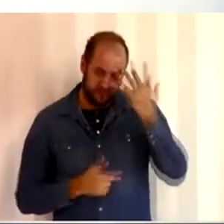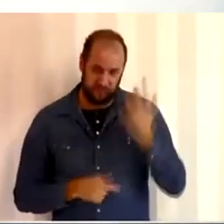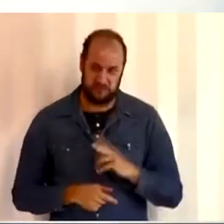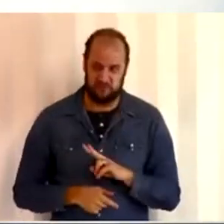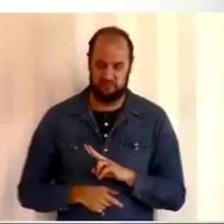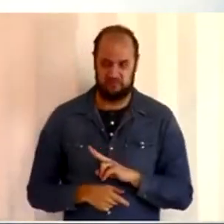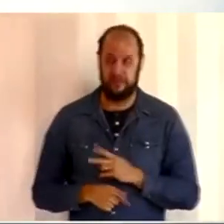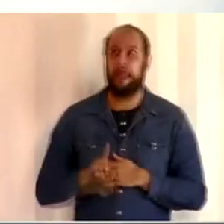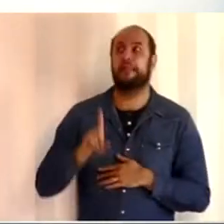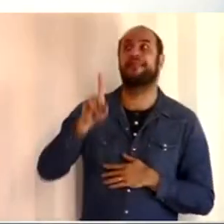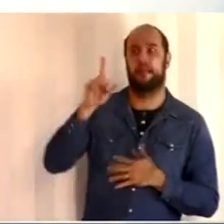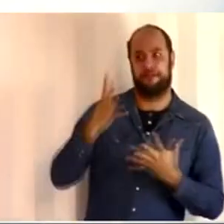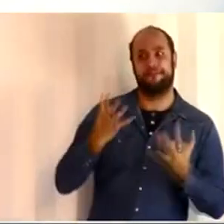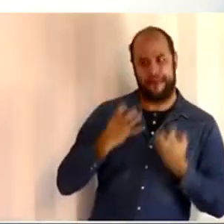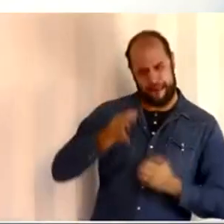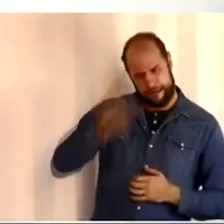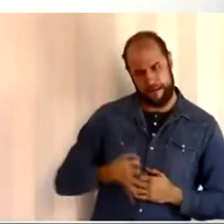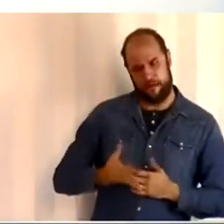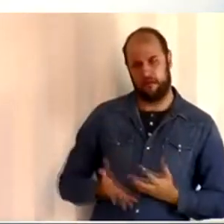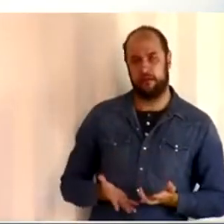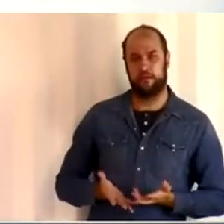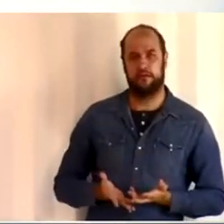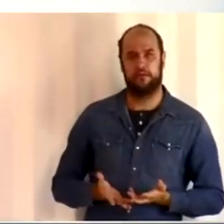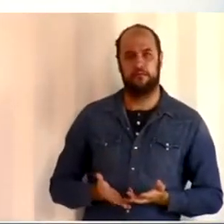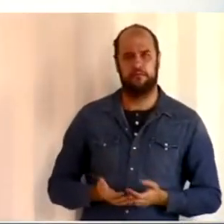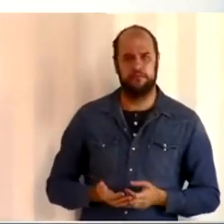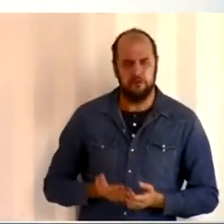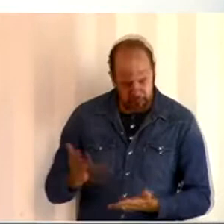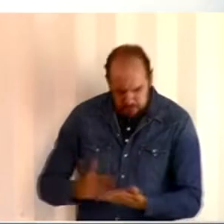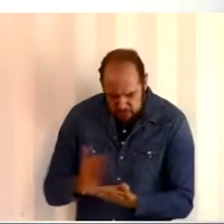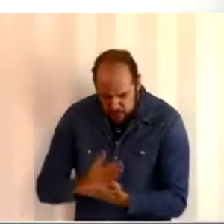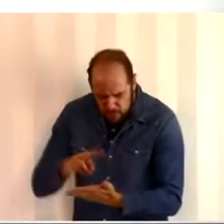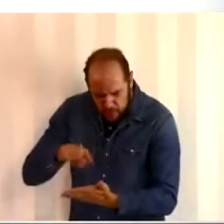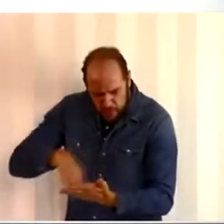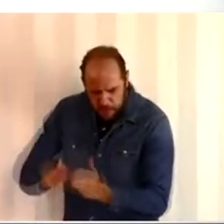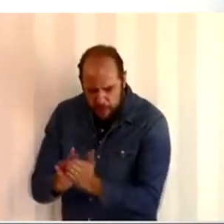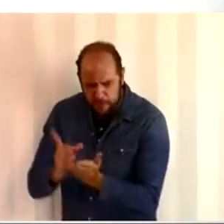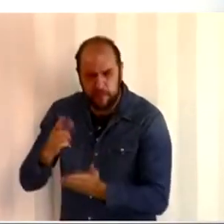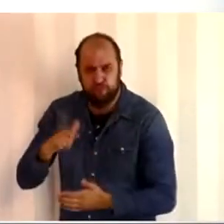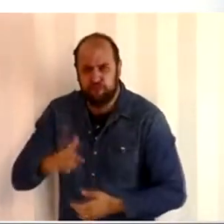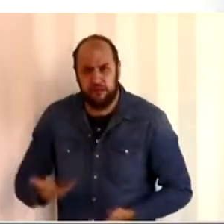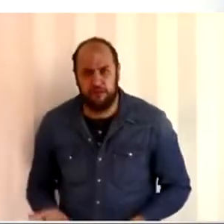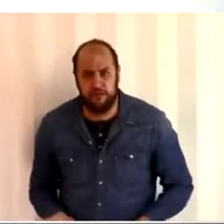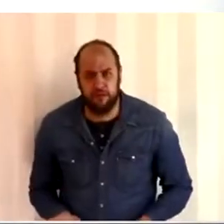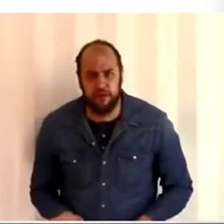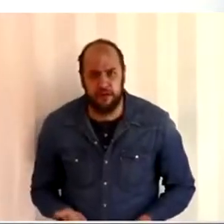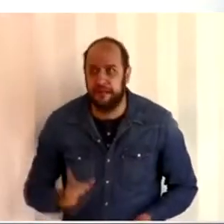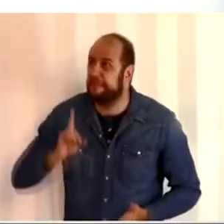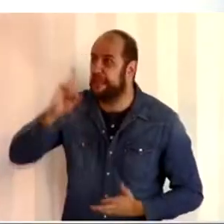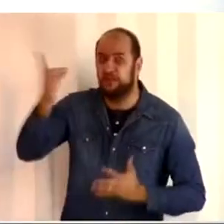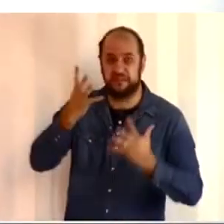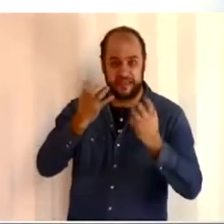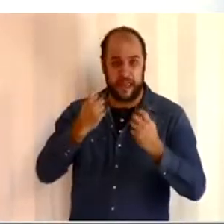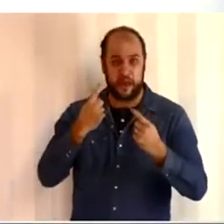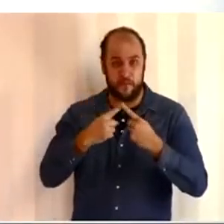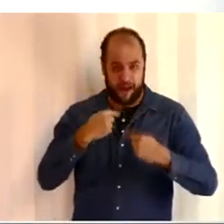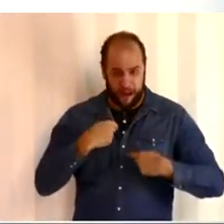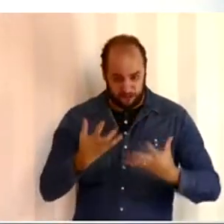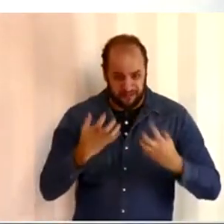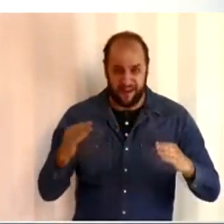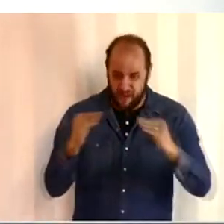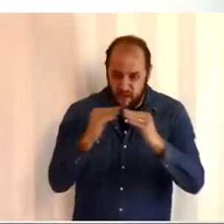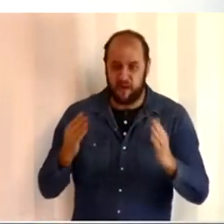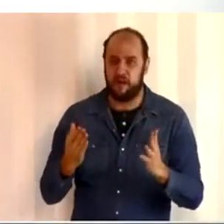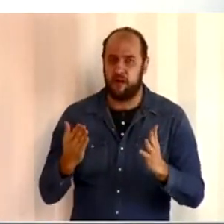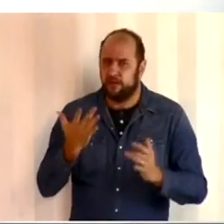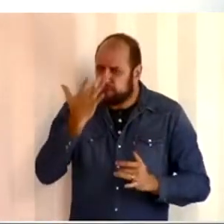e Ele há de querer, pastor. Eu não encontro isso na Bíblia. Onde está escrito isso na Bíblia? Sabe quando você quer muito